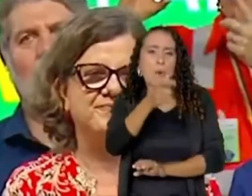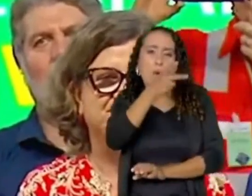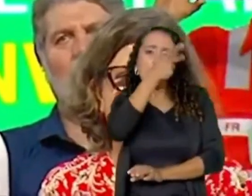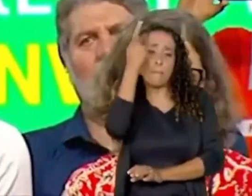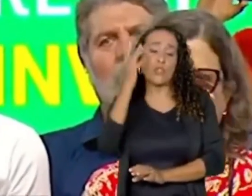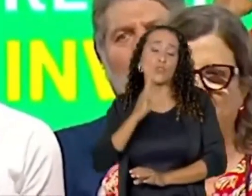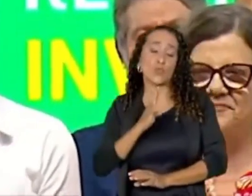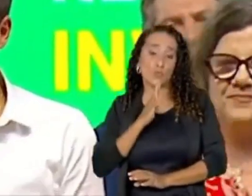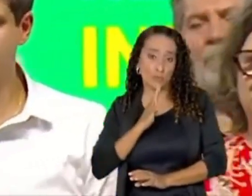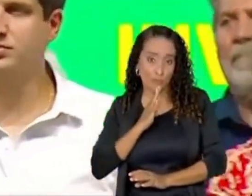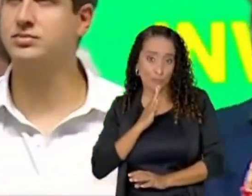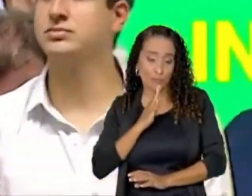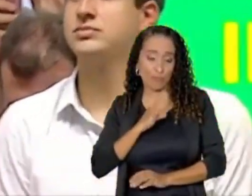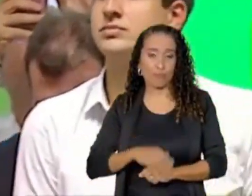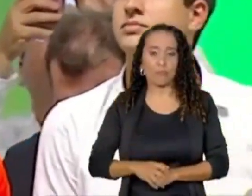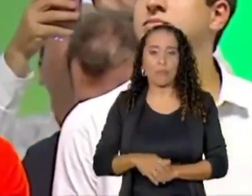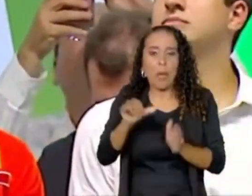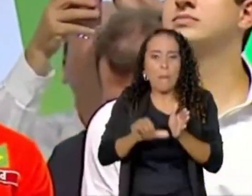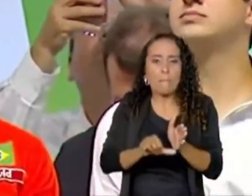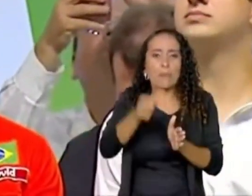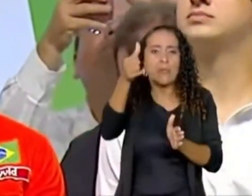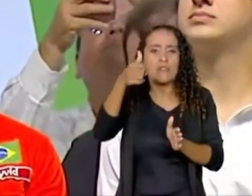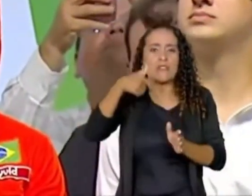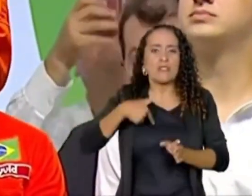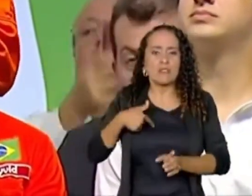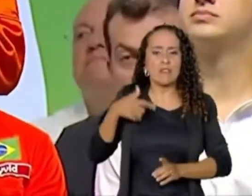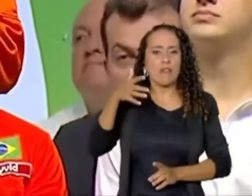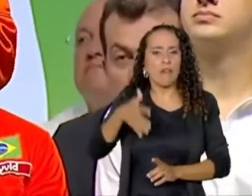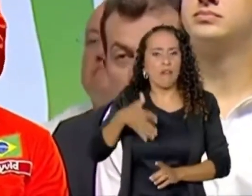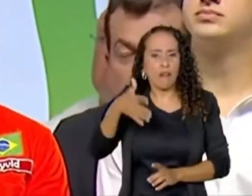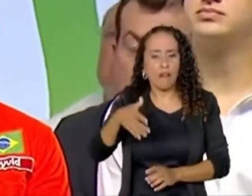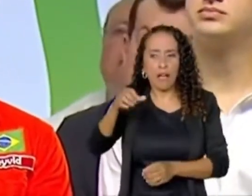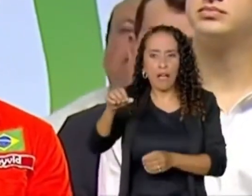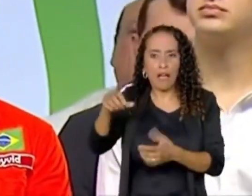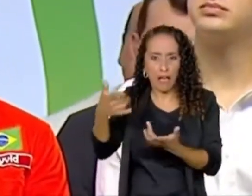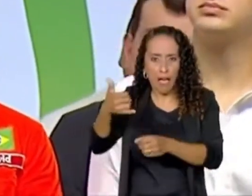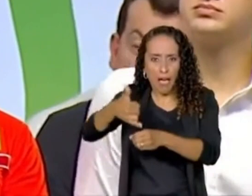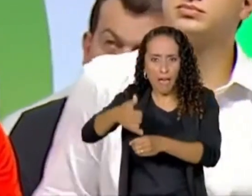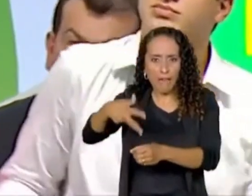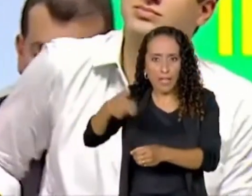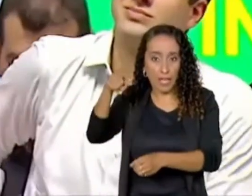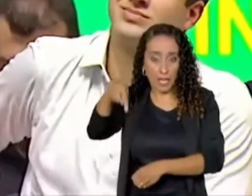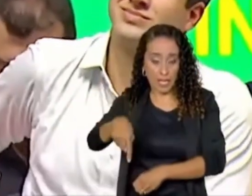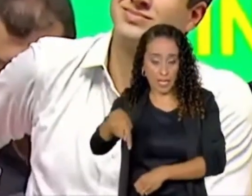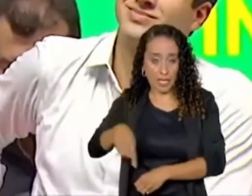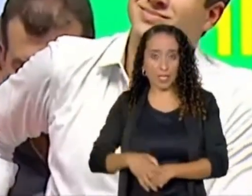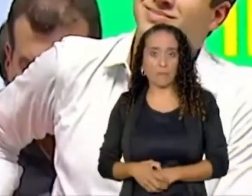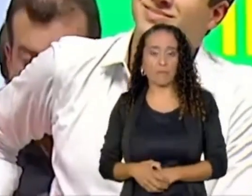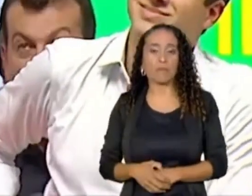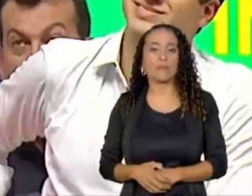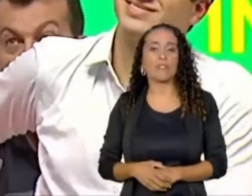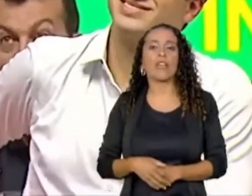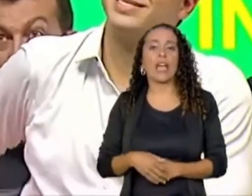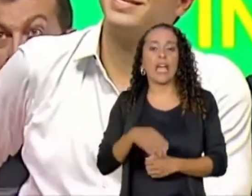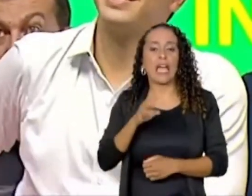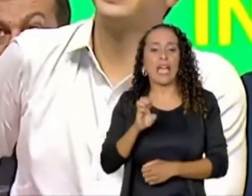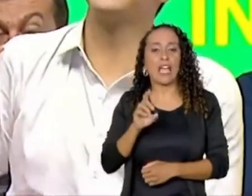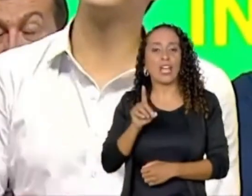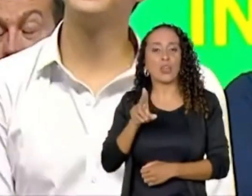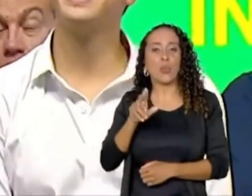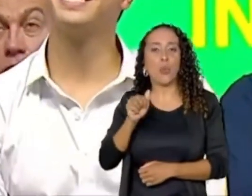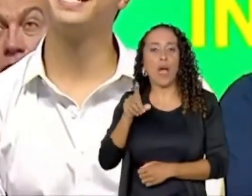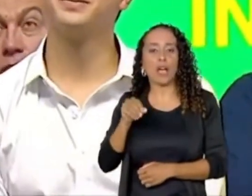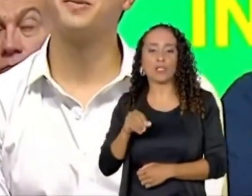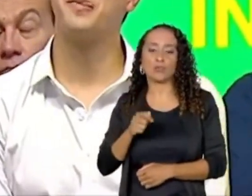conheça. A primeira vez que eu discuti essa refinaria aqui, o Eduardo Campos não era governador